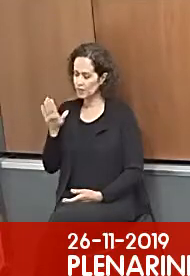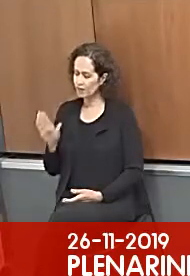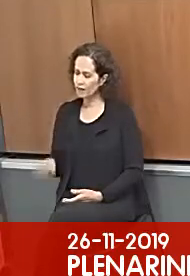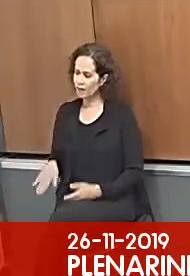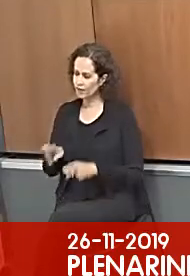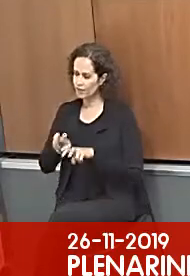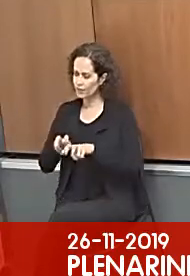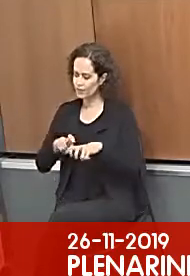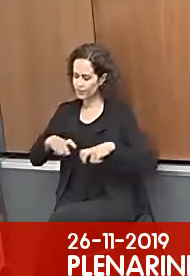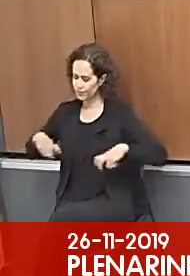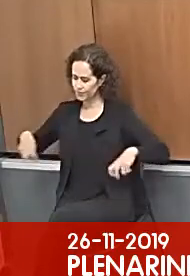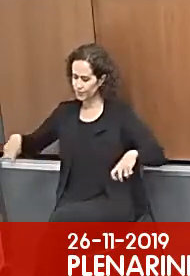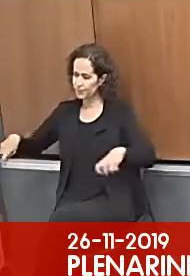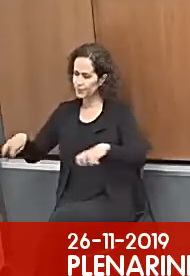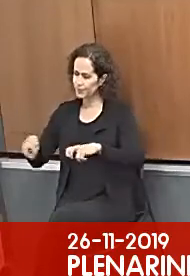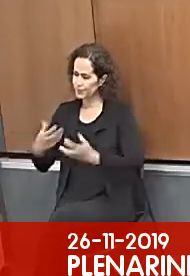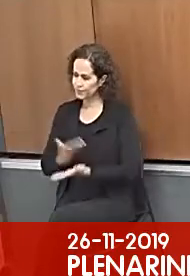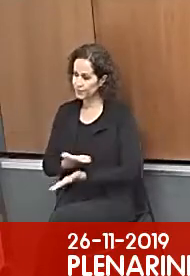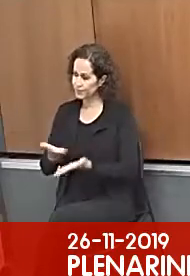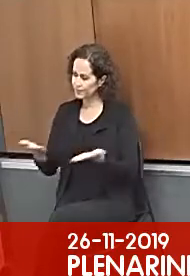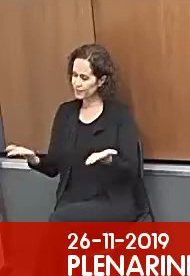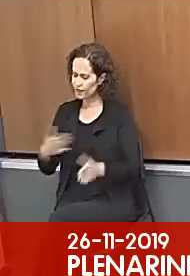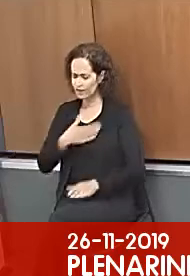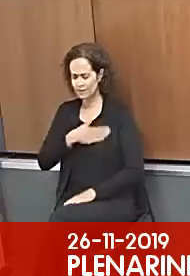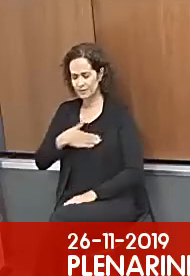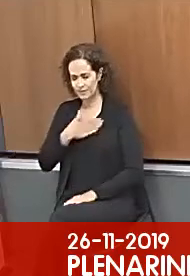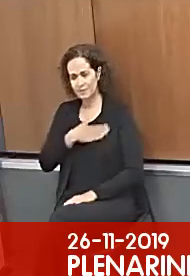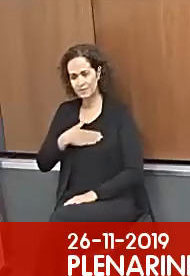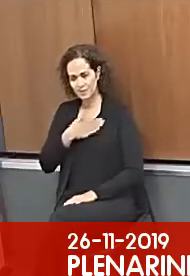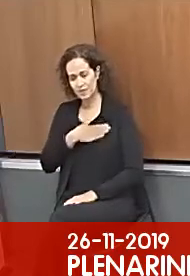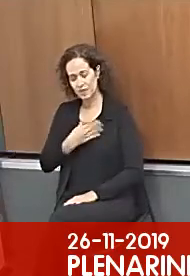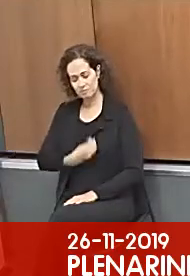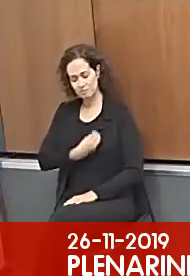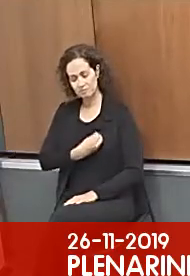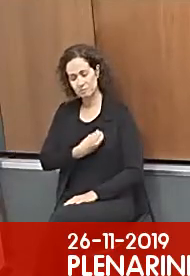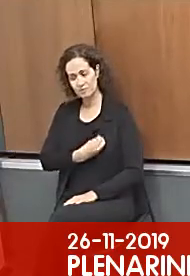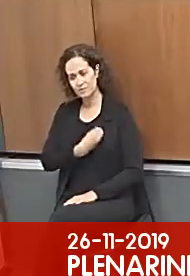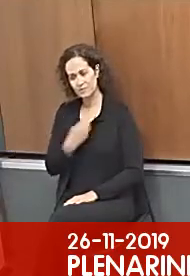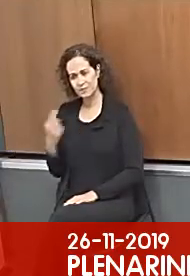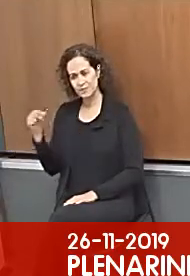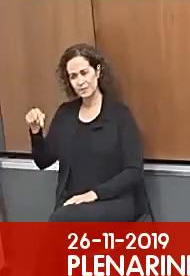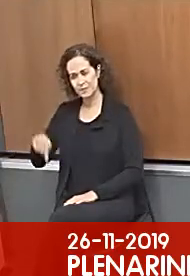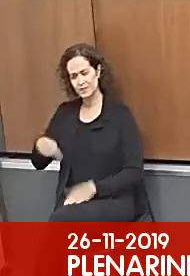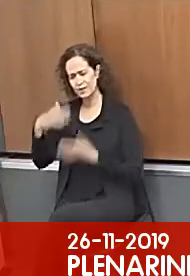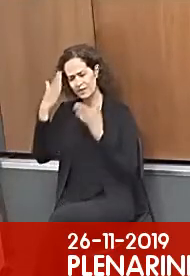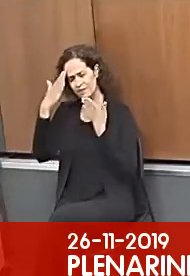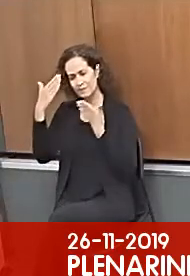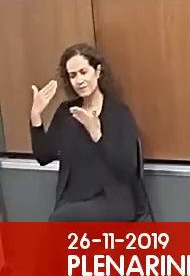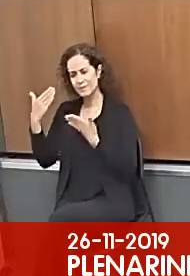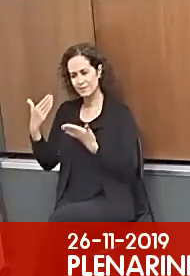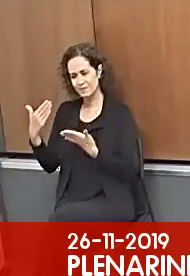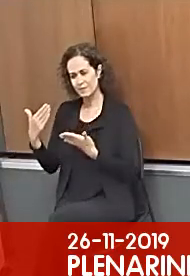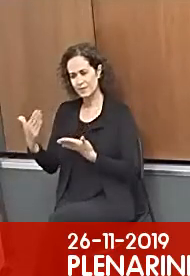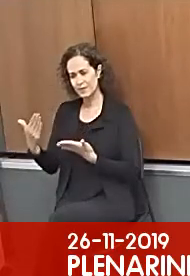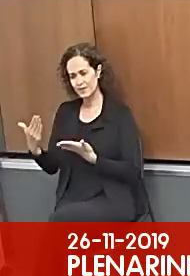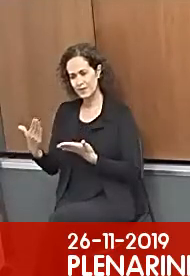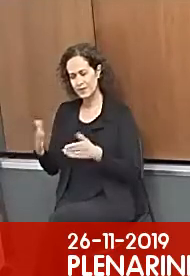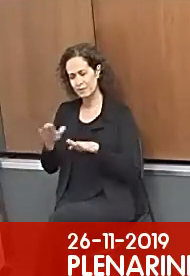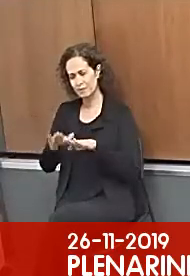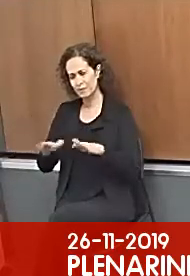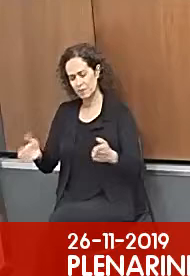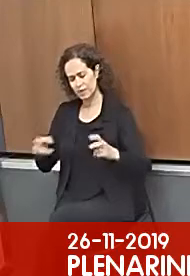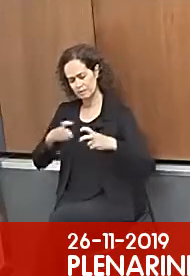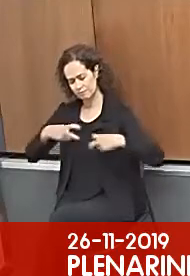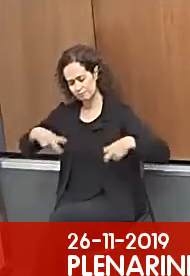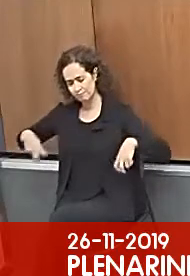a todos. É com imenso prazer que eu estou aqui participando e quero agradecer a essa mesa, que eu acho